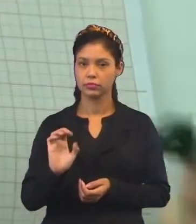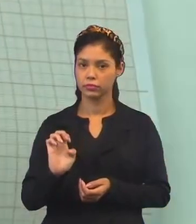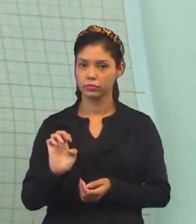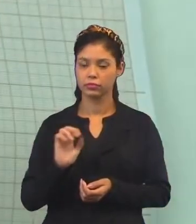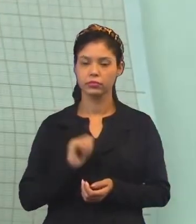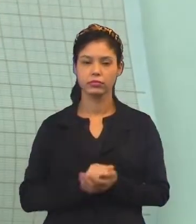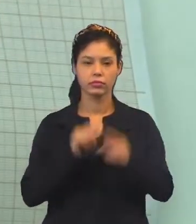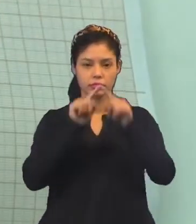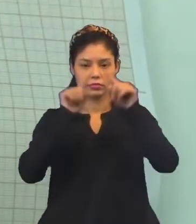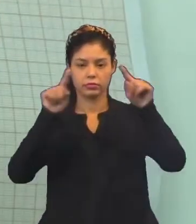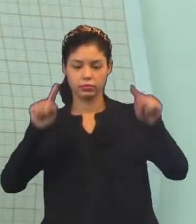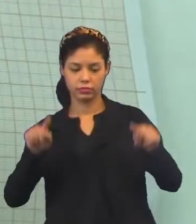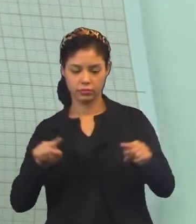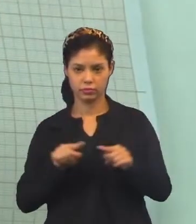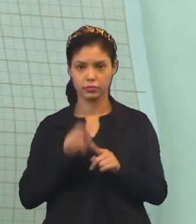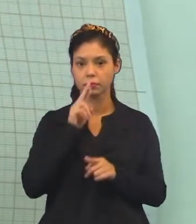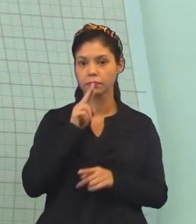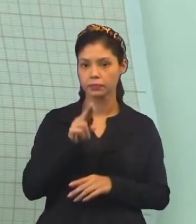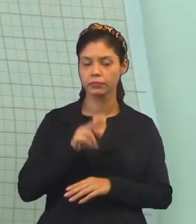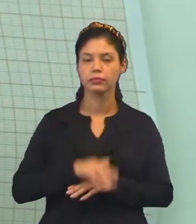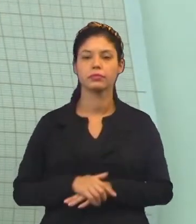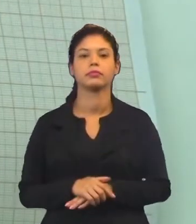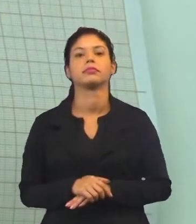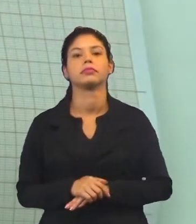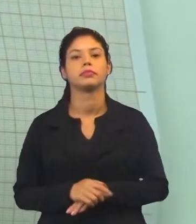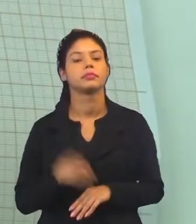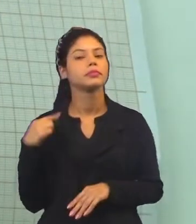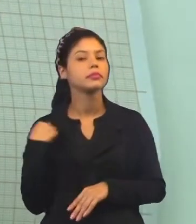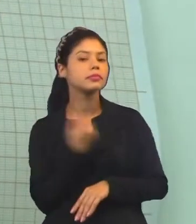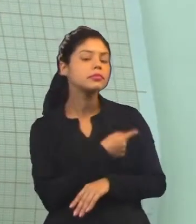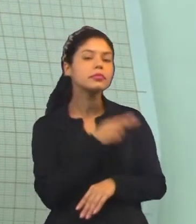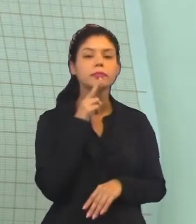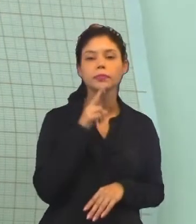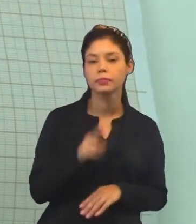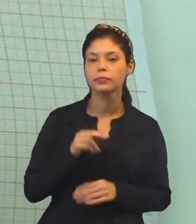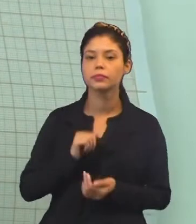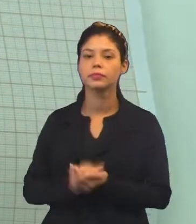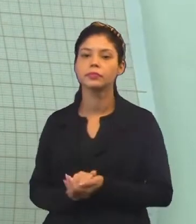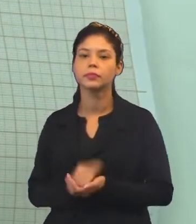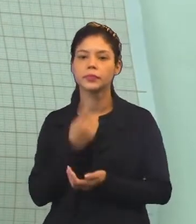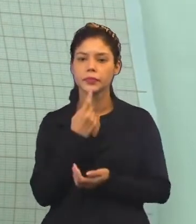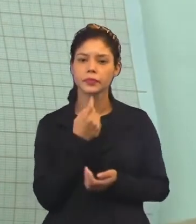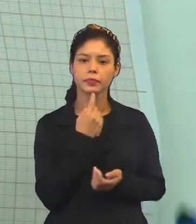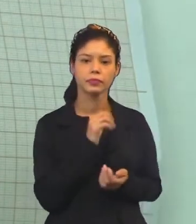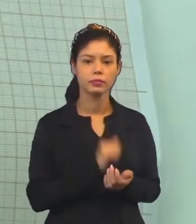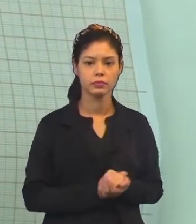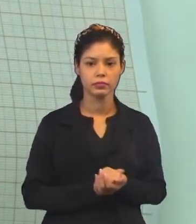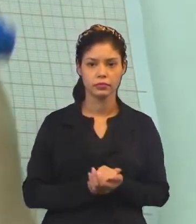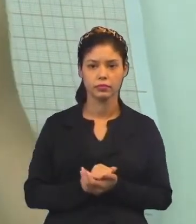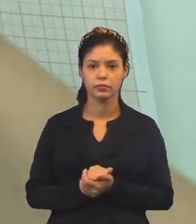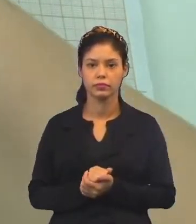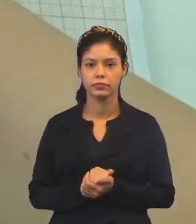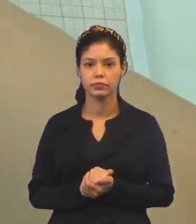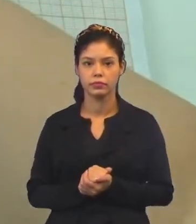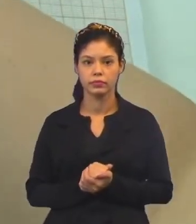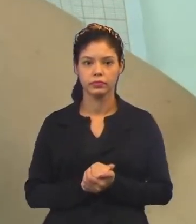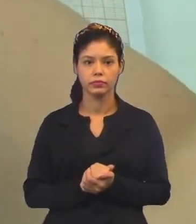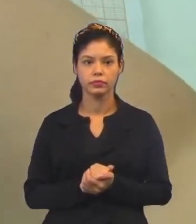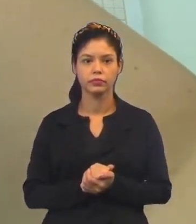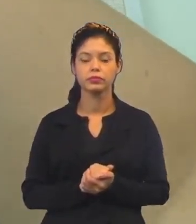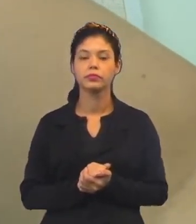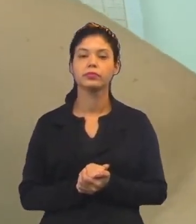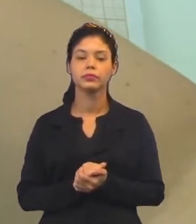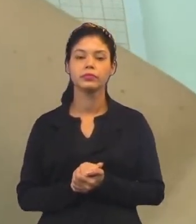e da E. Vamos lá fazer os cálculos. Para a gente calcular a vermelha, eu vou usar esse pincel azulzinho